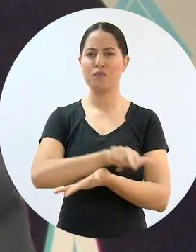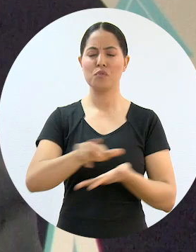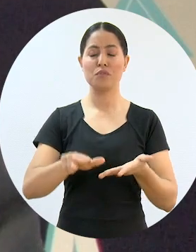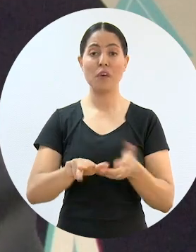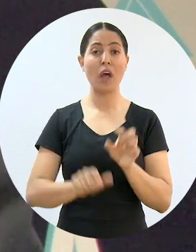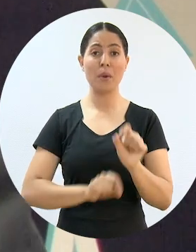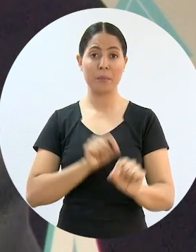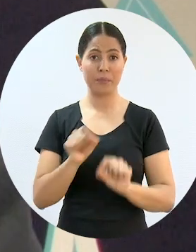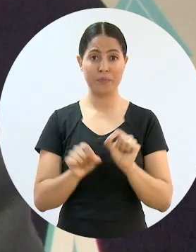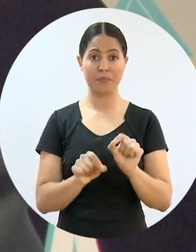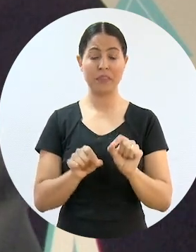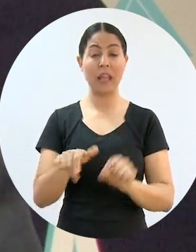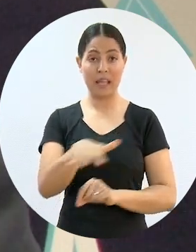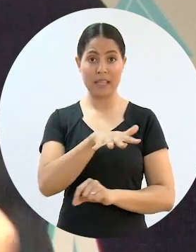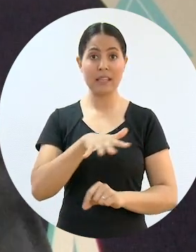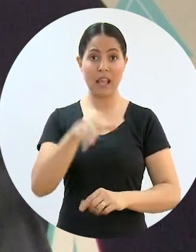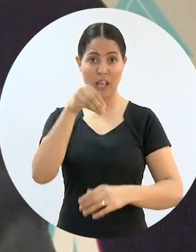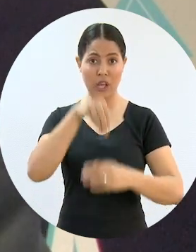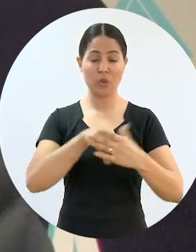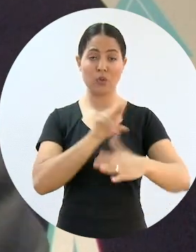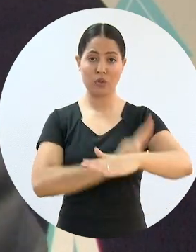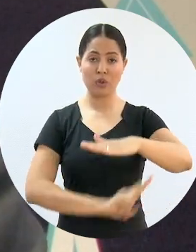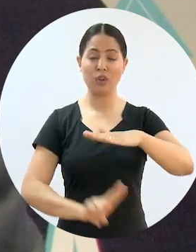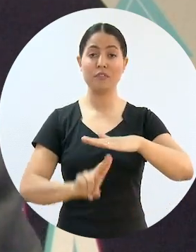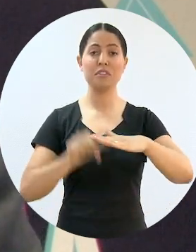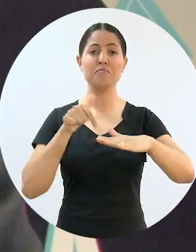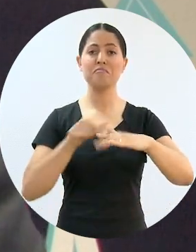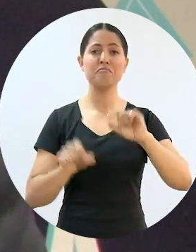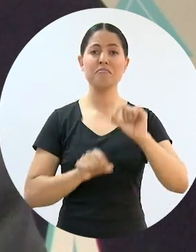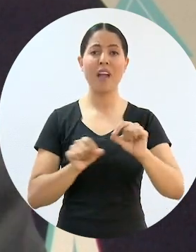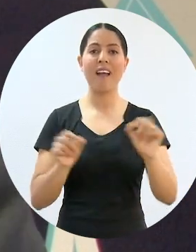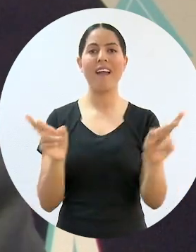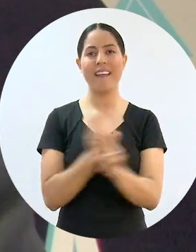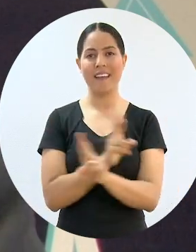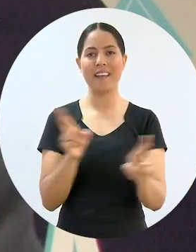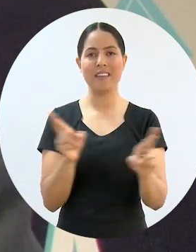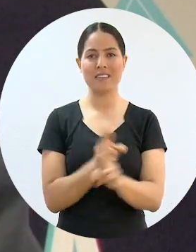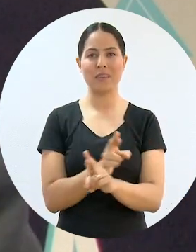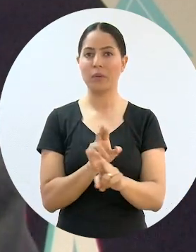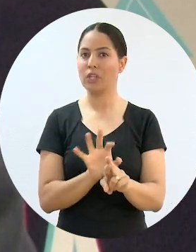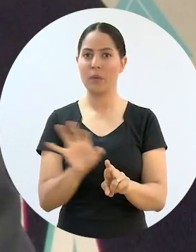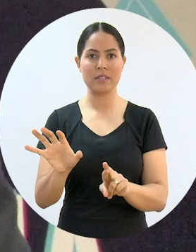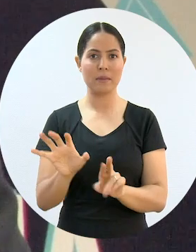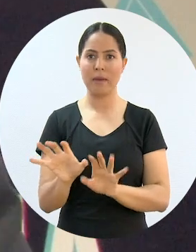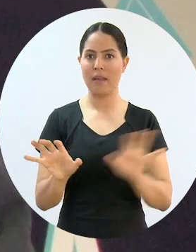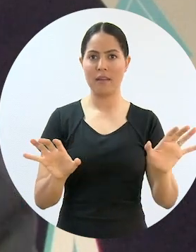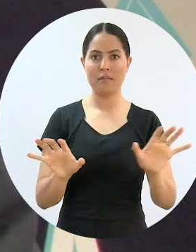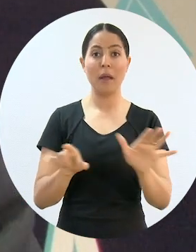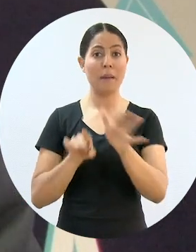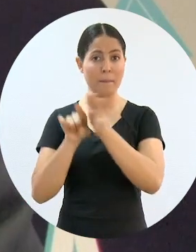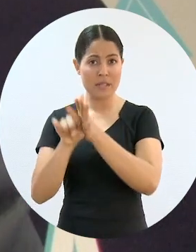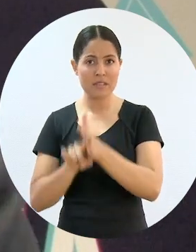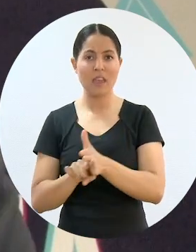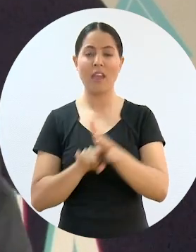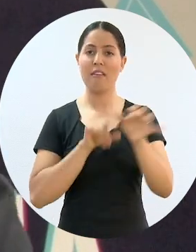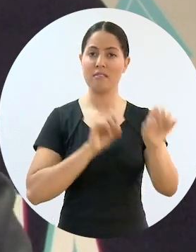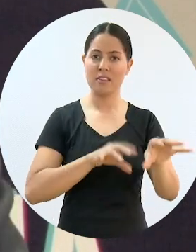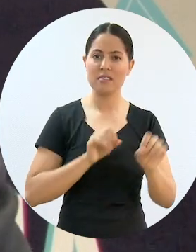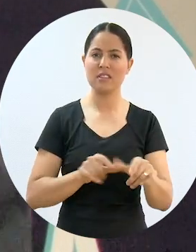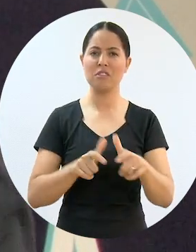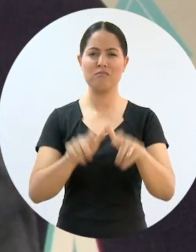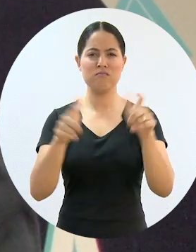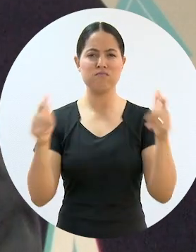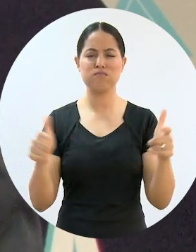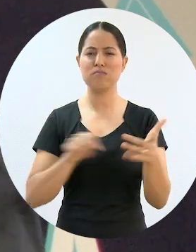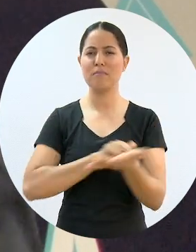finalidades, e na qual, dessas universidades, você tem sempre a relação indissociável entre ensino, pesquisa e extensão.